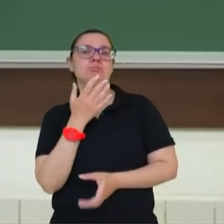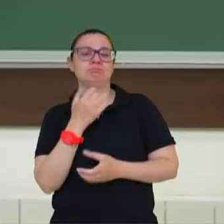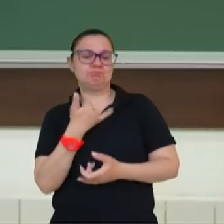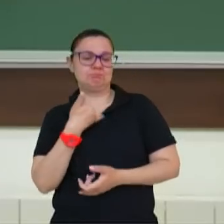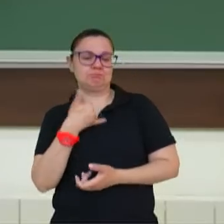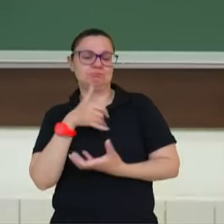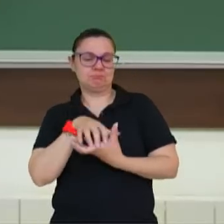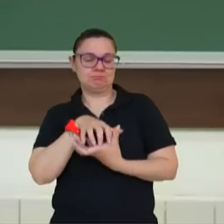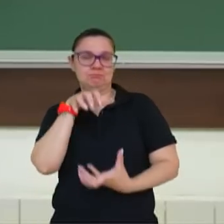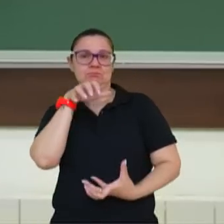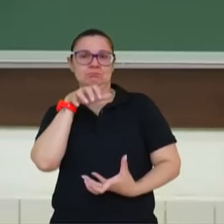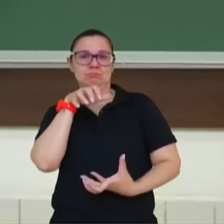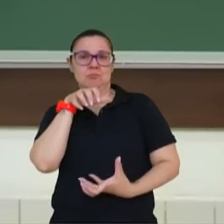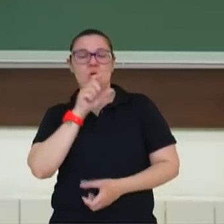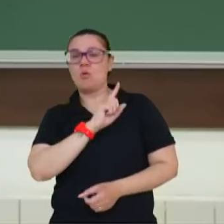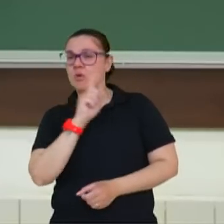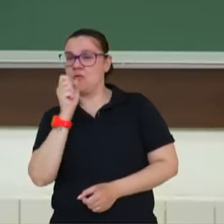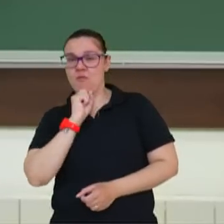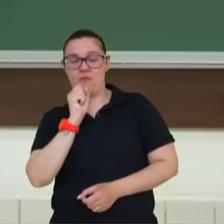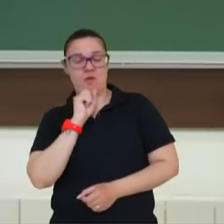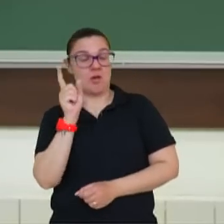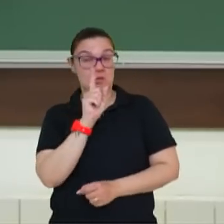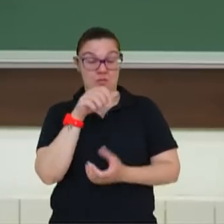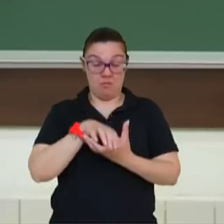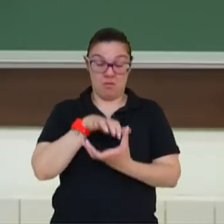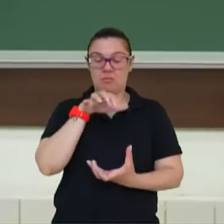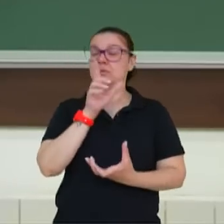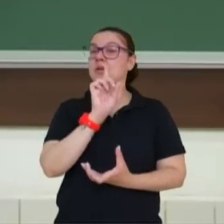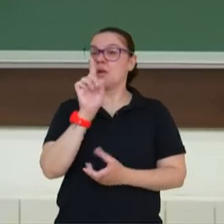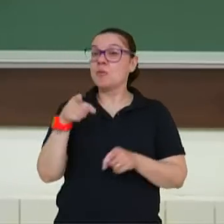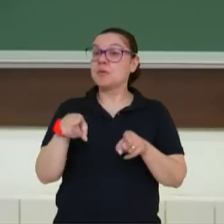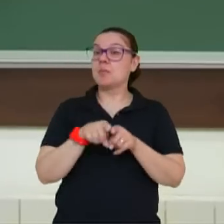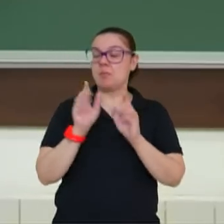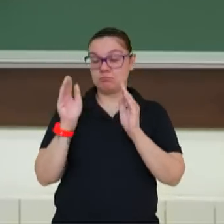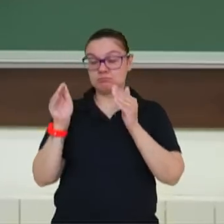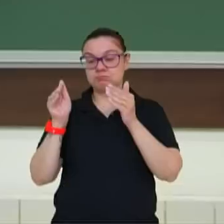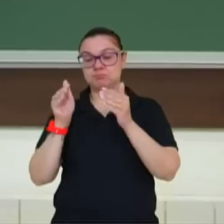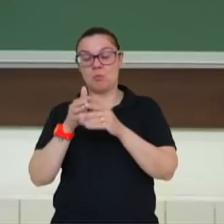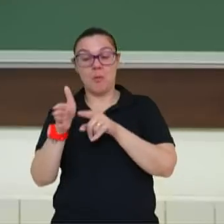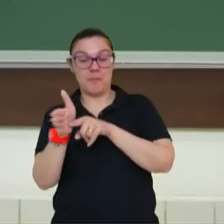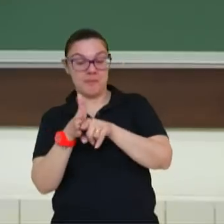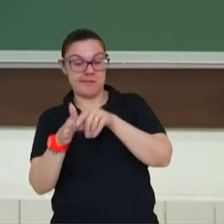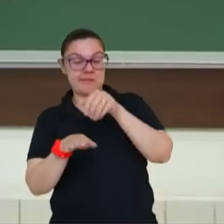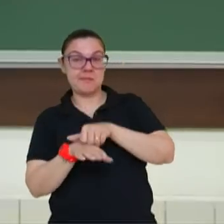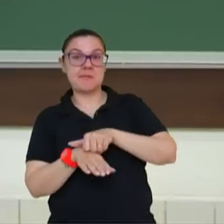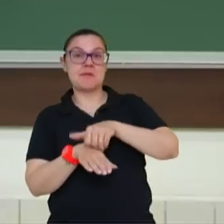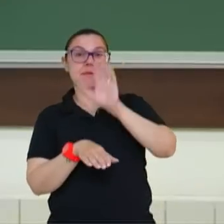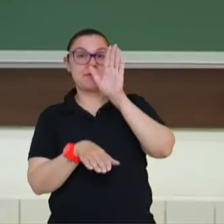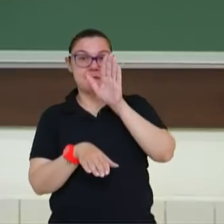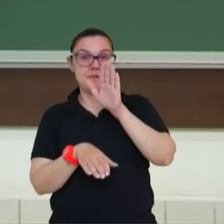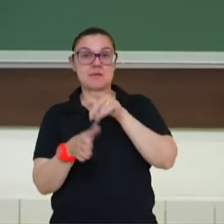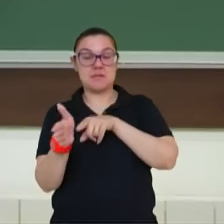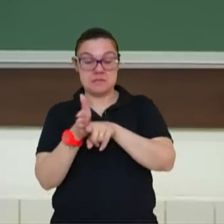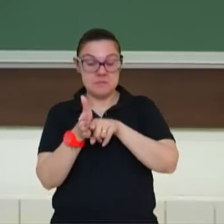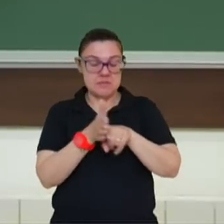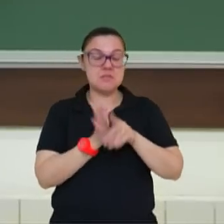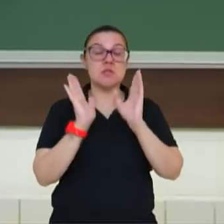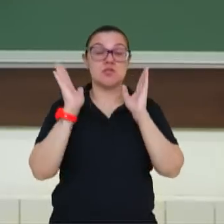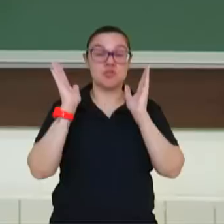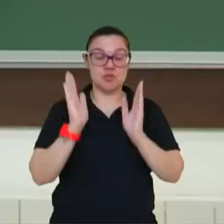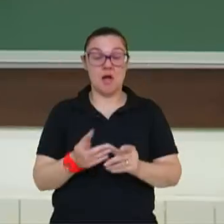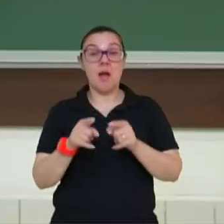estão no quadro de risco. Claro, eles estão de acordo com os pesquisadores, com os